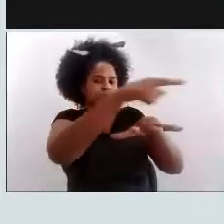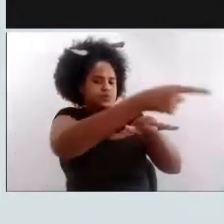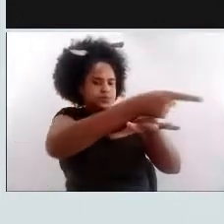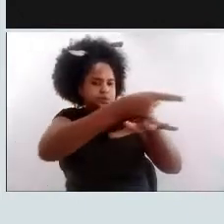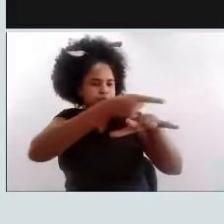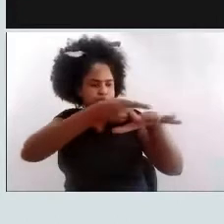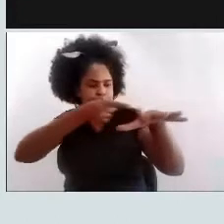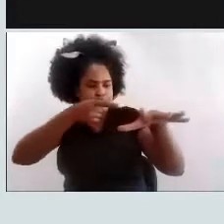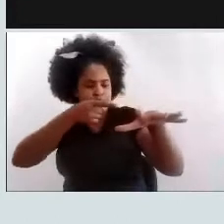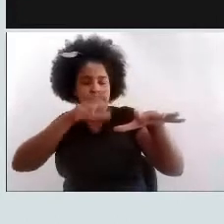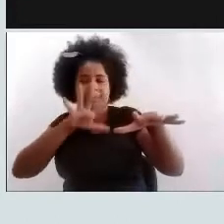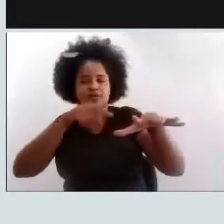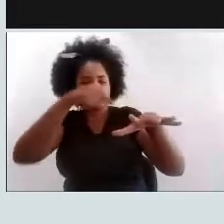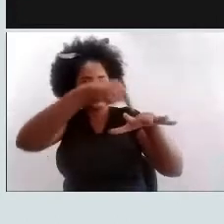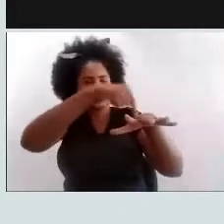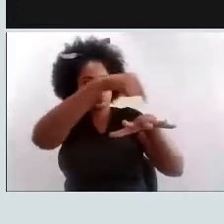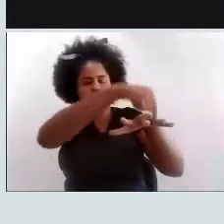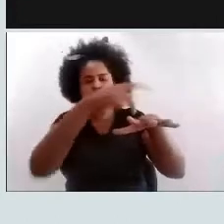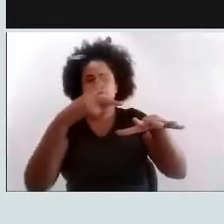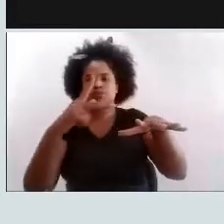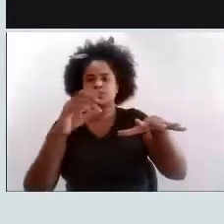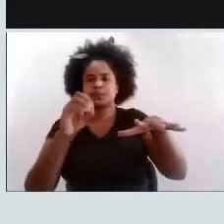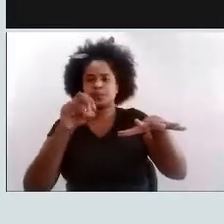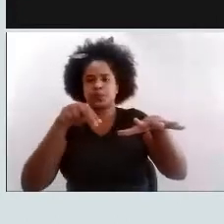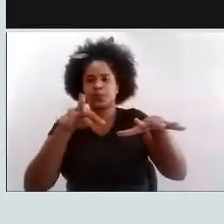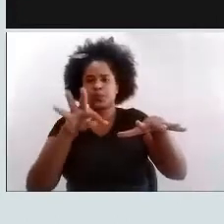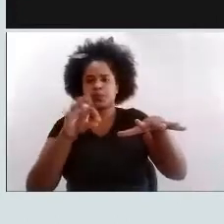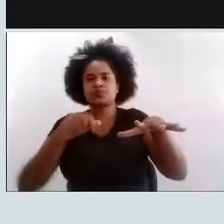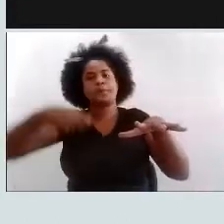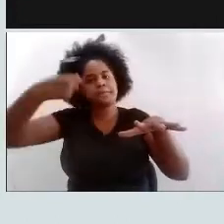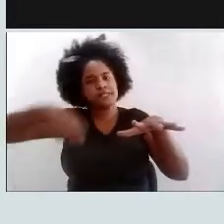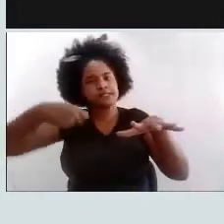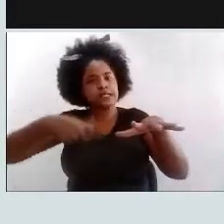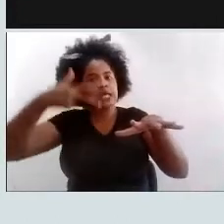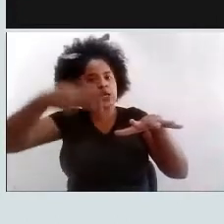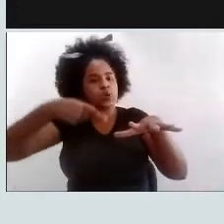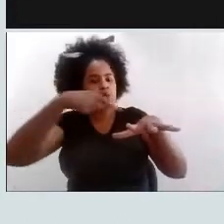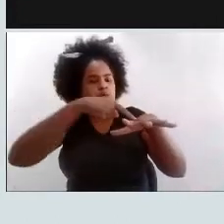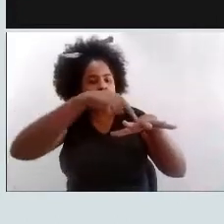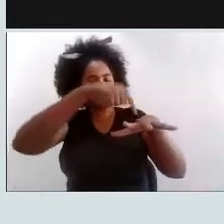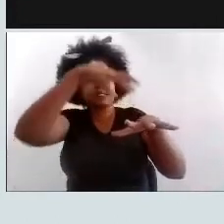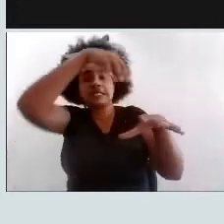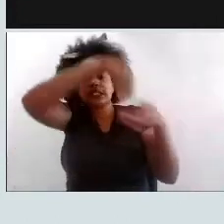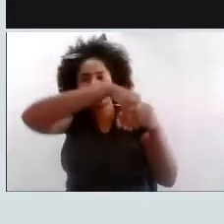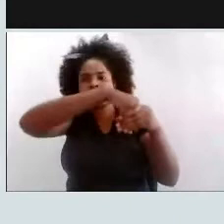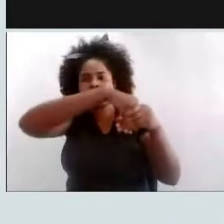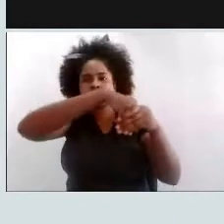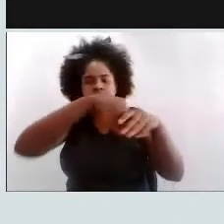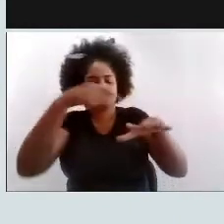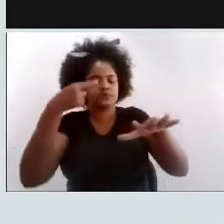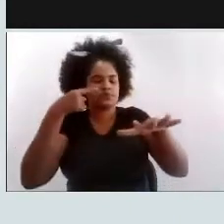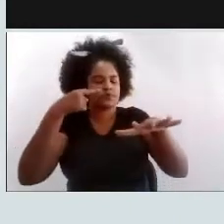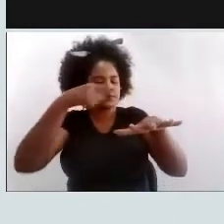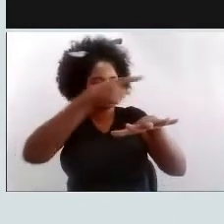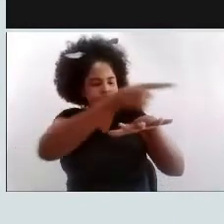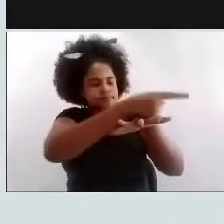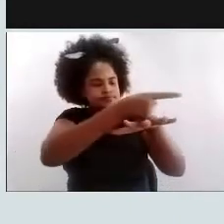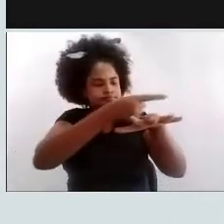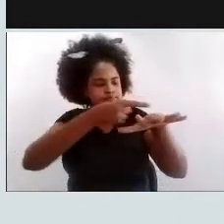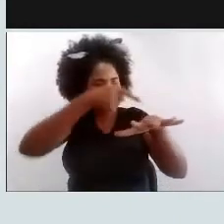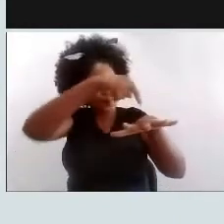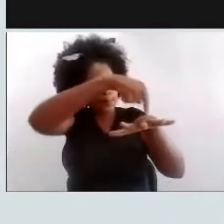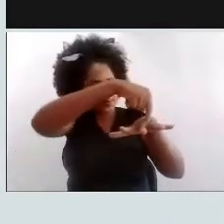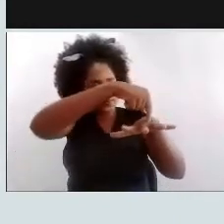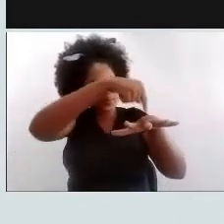de seus pontos pertencem ao plano. Vocês estão vendo que realmente é verídico, porque nós temos uma